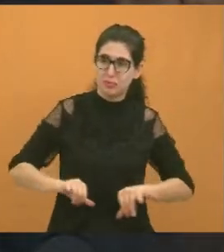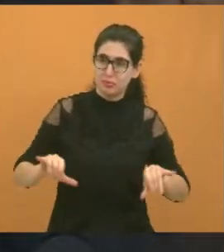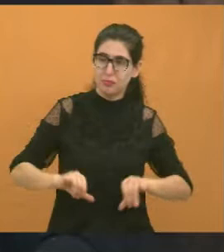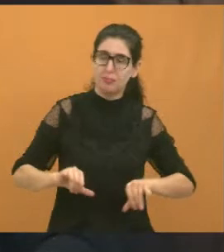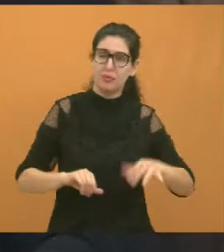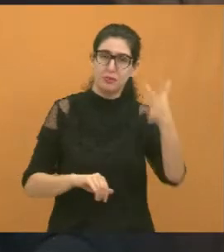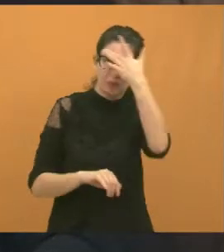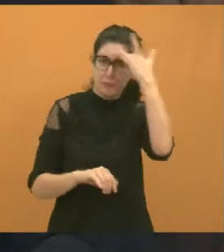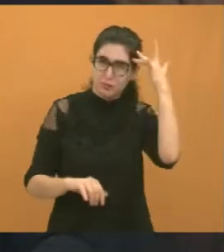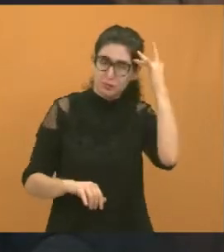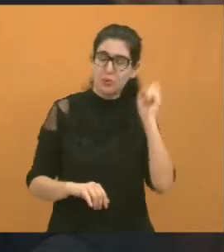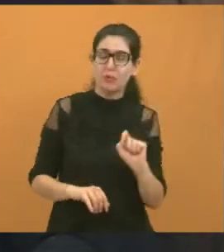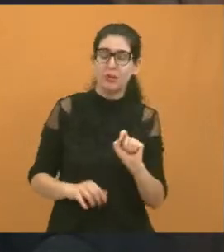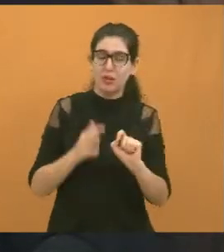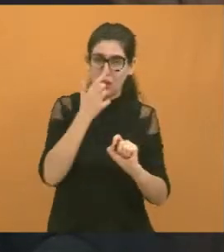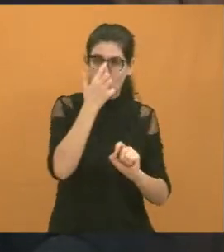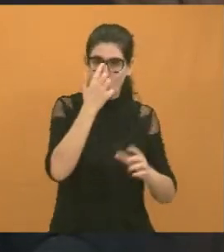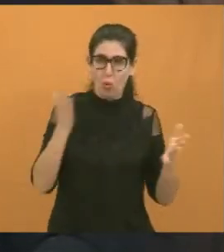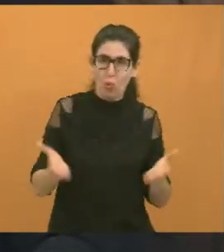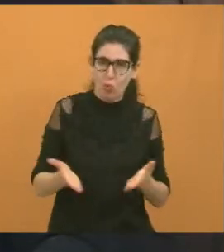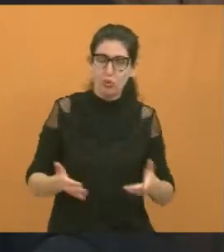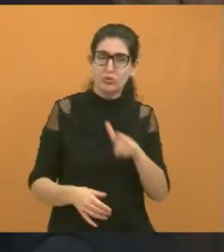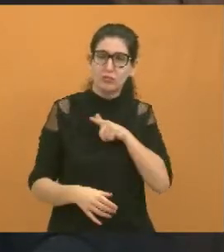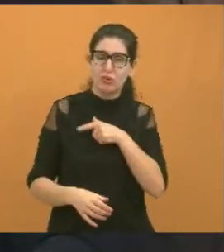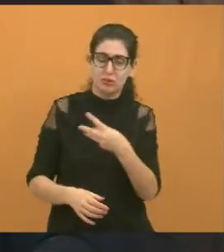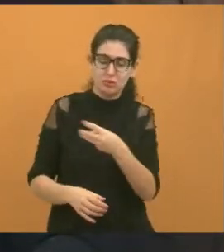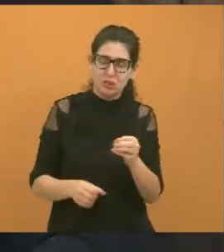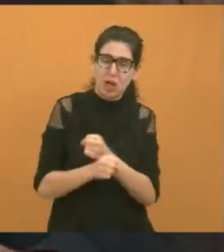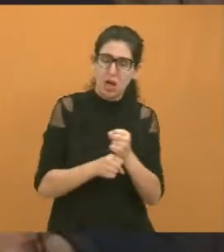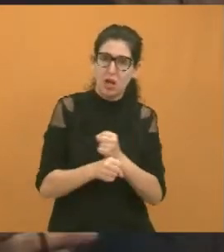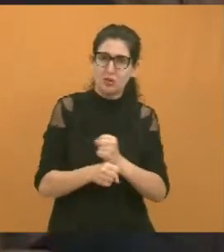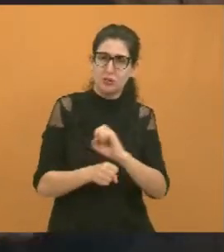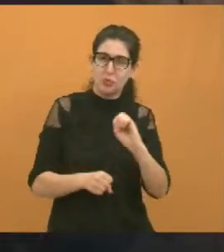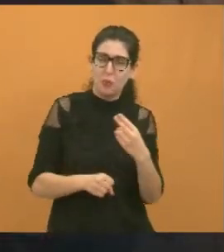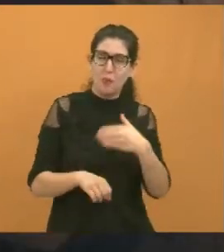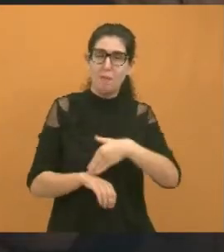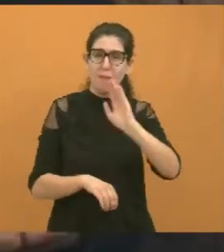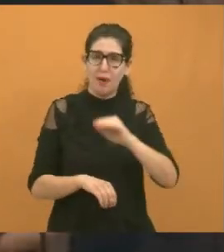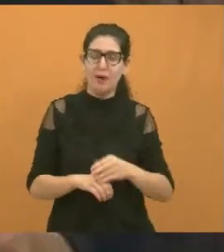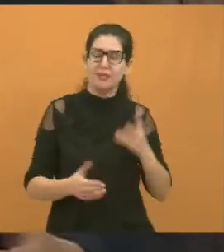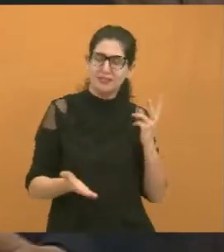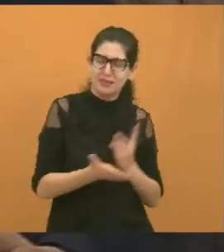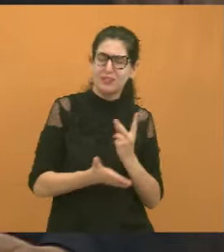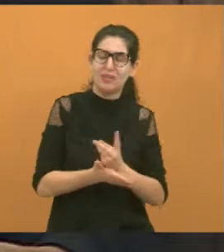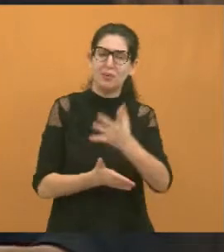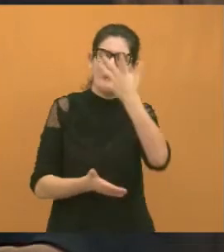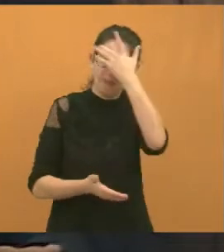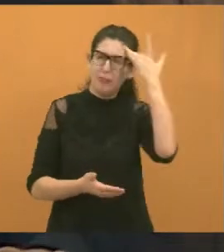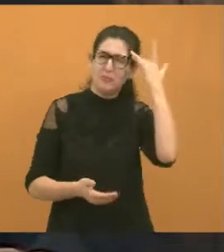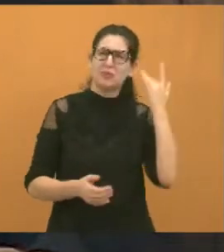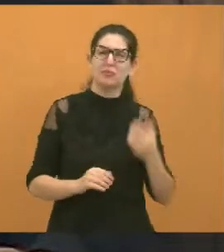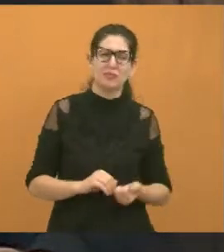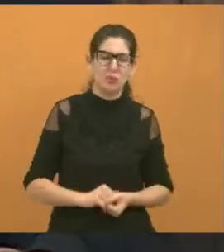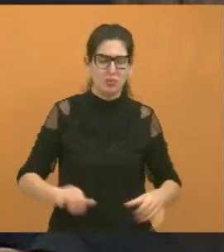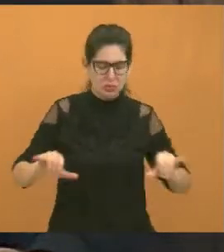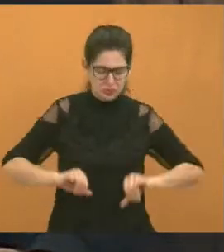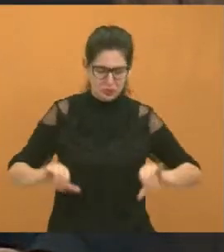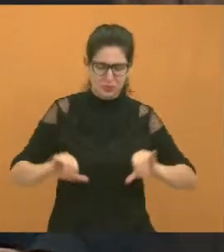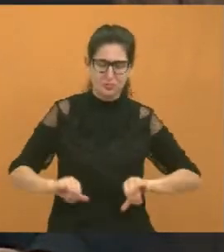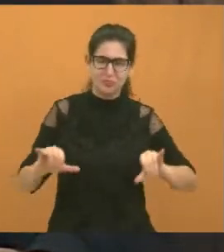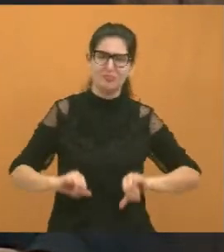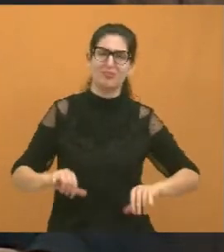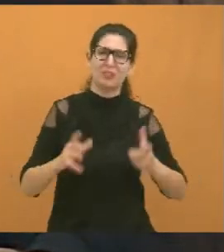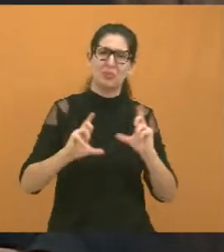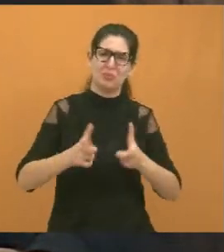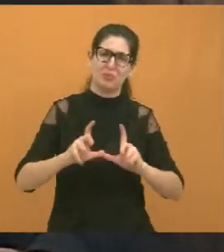comunidade, gente hoje que tem aí seus 30 anos ou mais até, sempre ralaram naquele terrão ali, rapaz. é